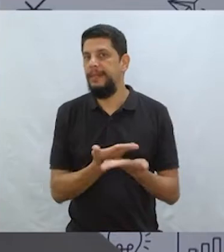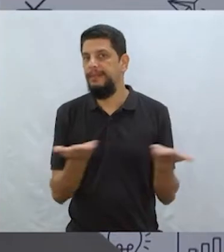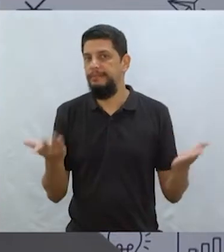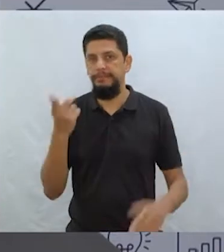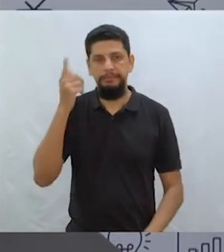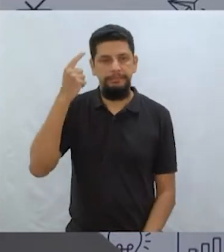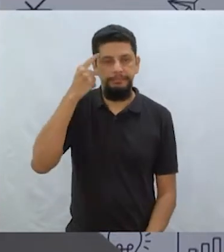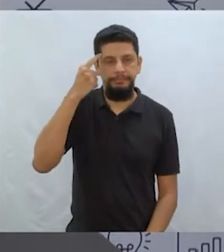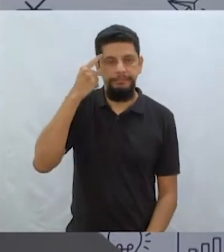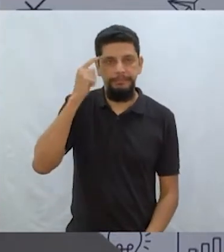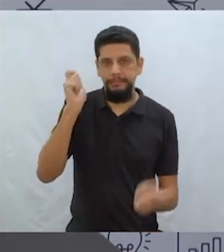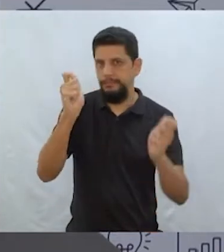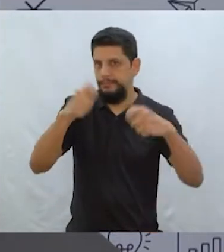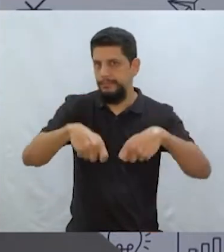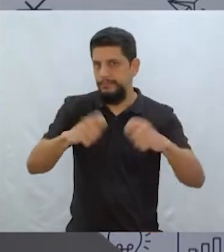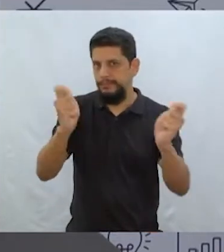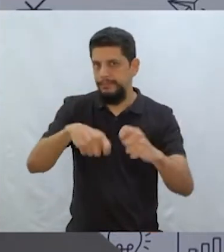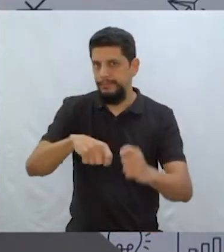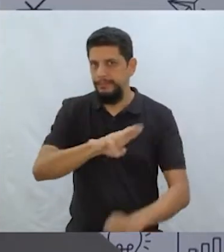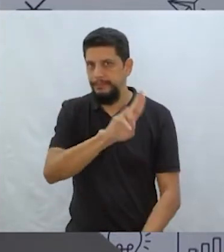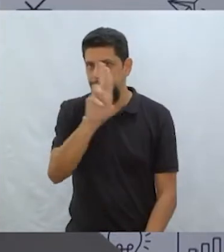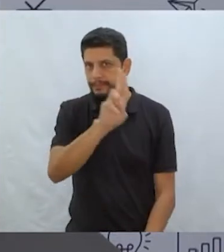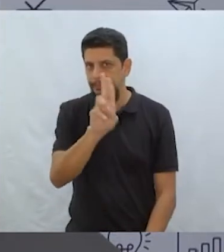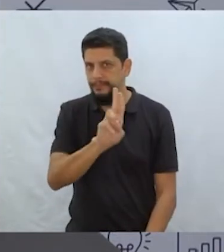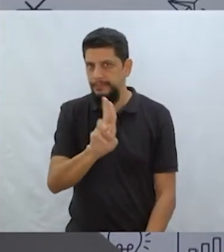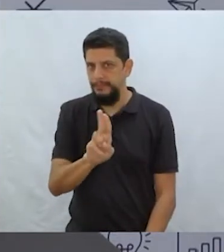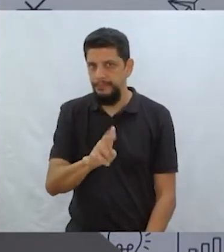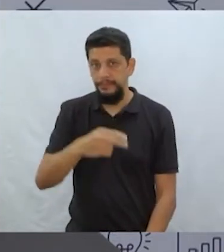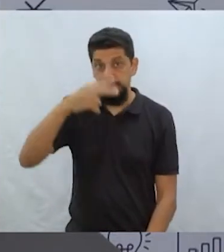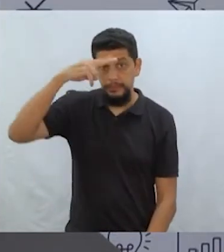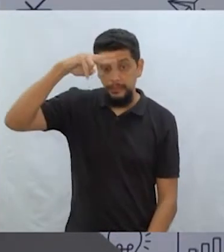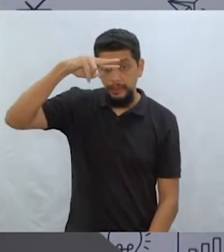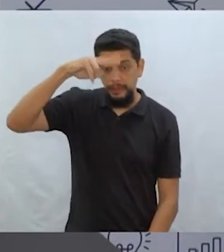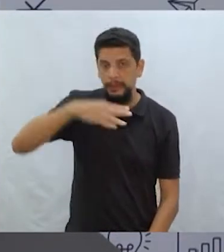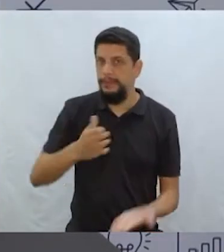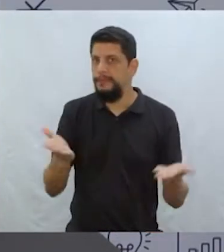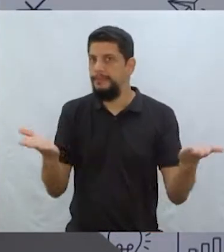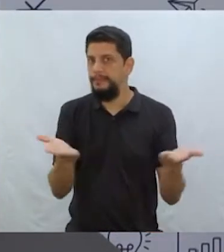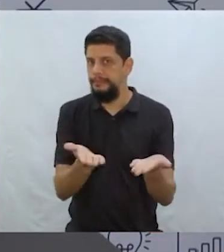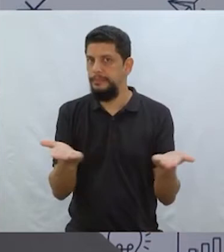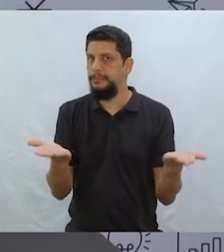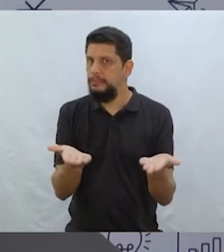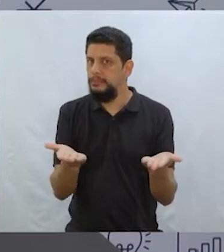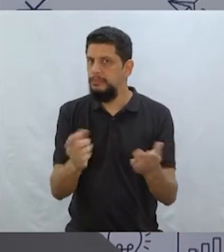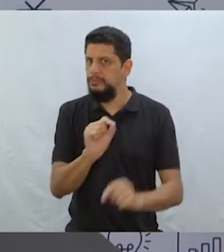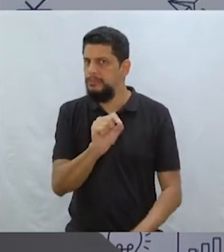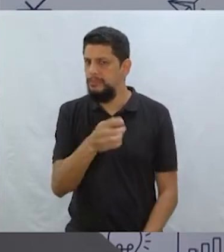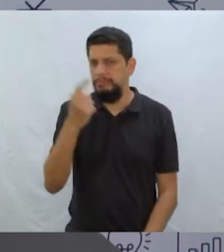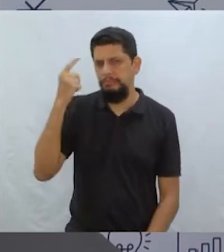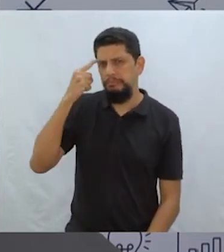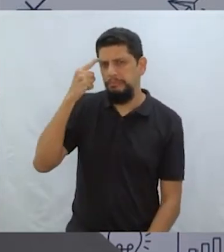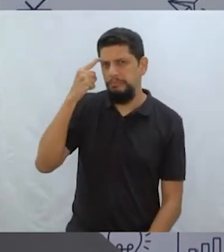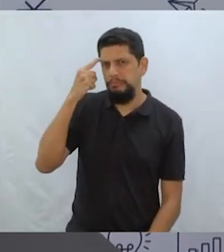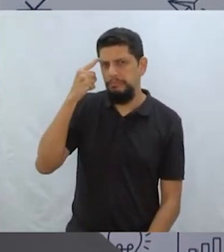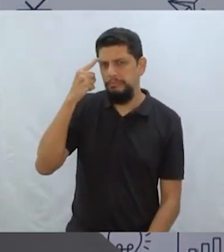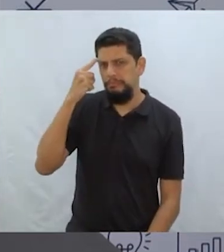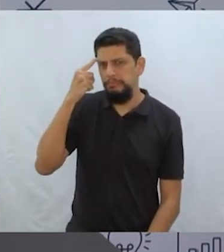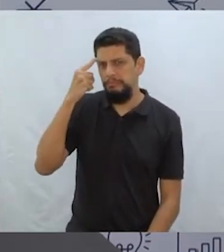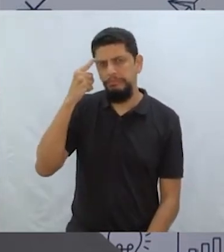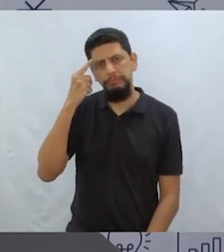E aí pensou nas possibilidades de nomes da nossa história de hoje que que você pensou